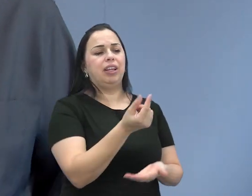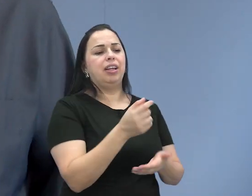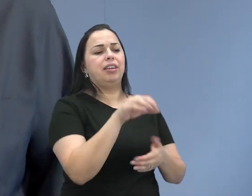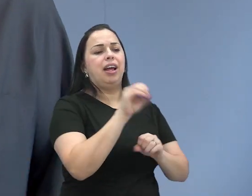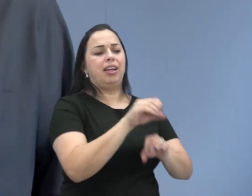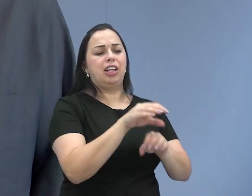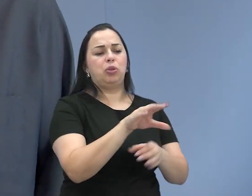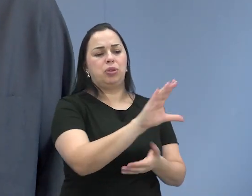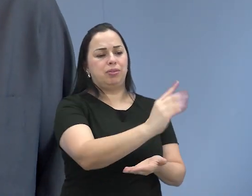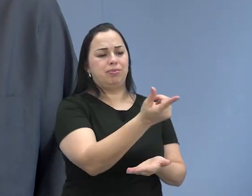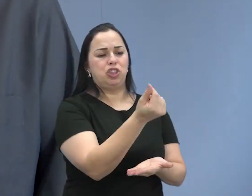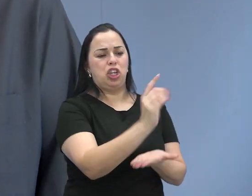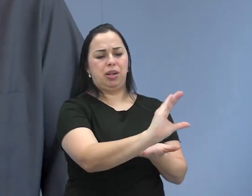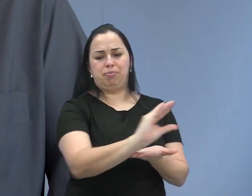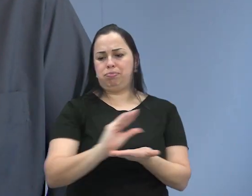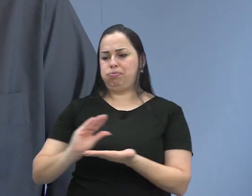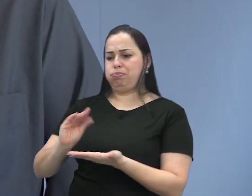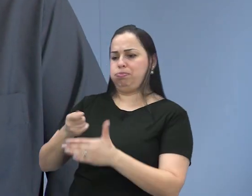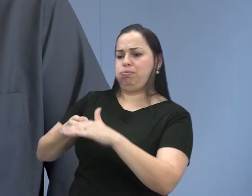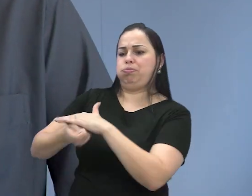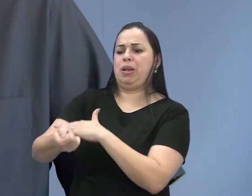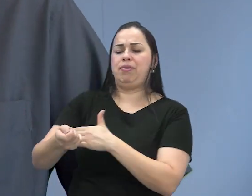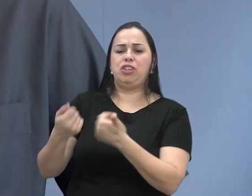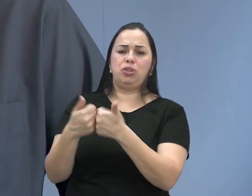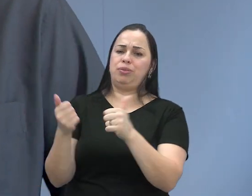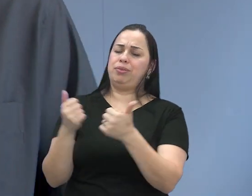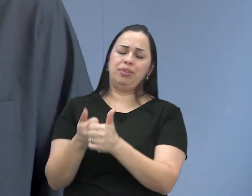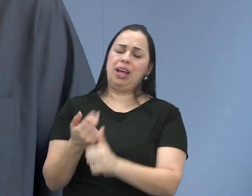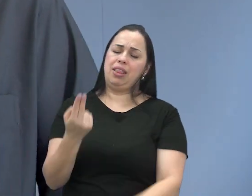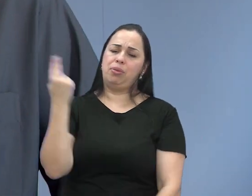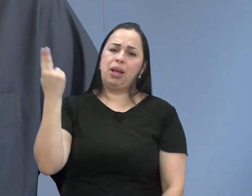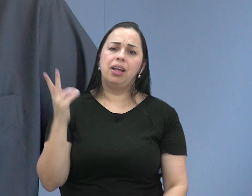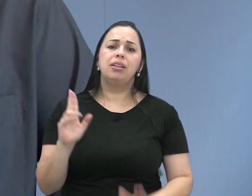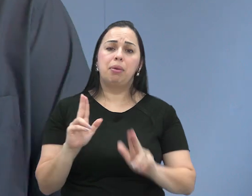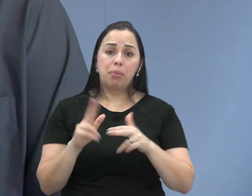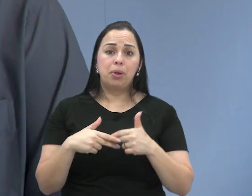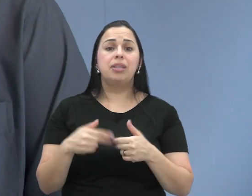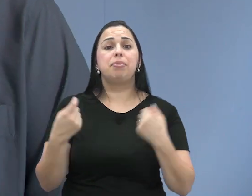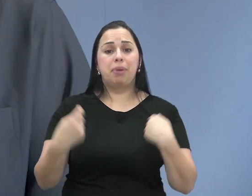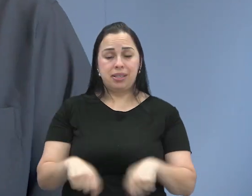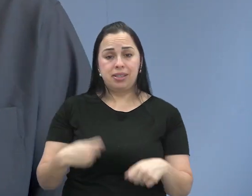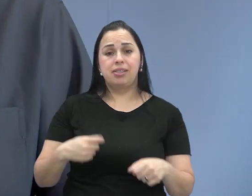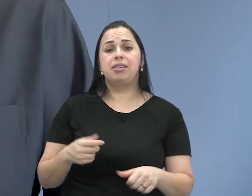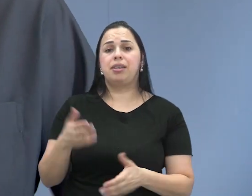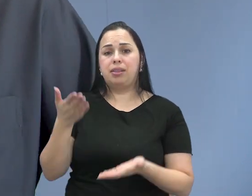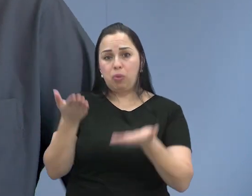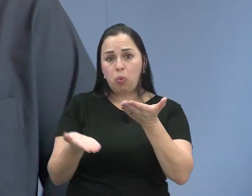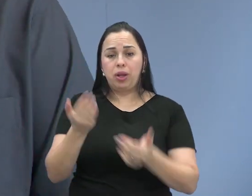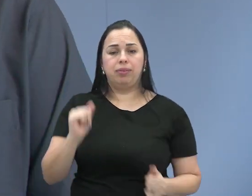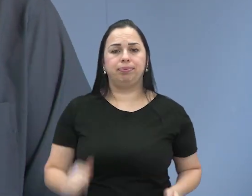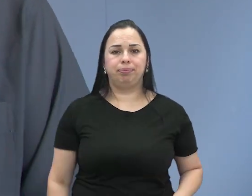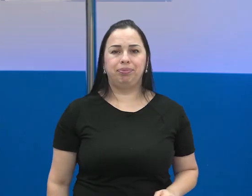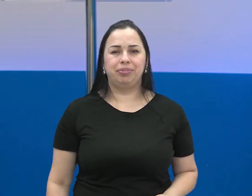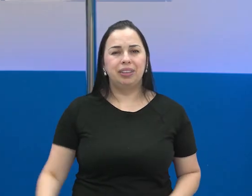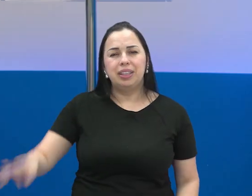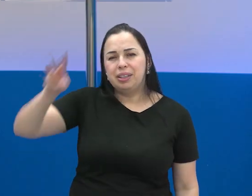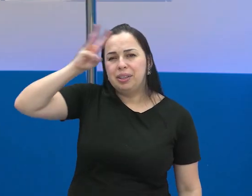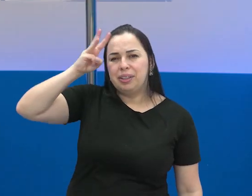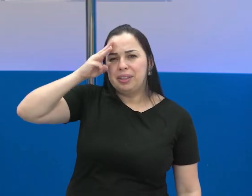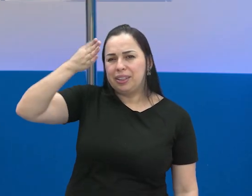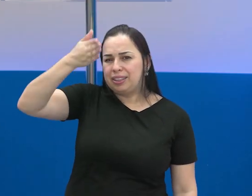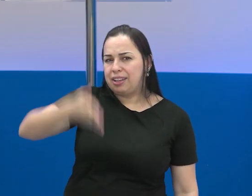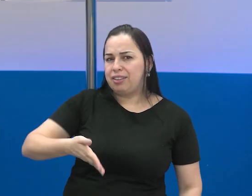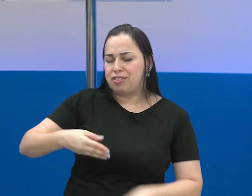da saúde, da segurança, para colocar no transporte público. Então é necessário sim esse reequilíbrio. E